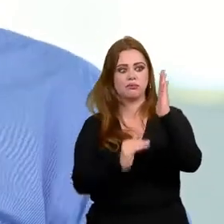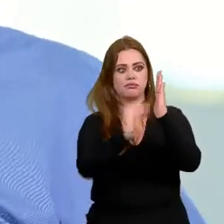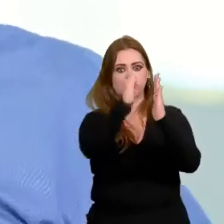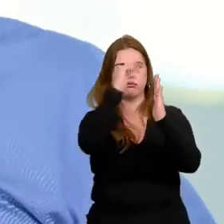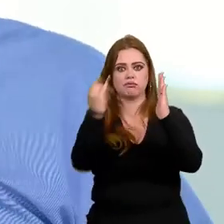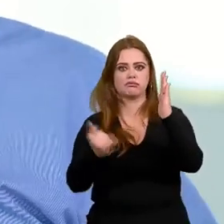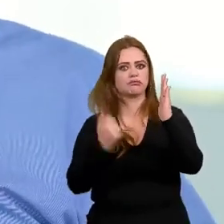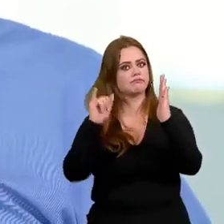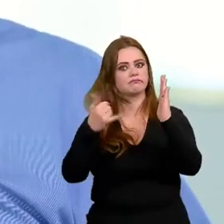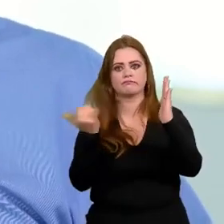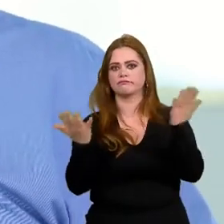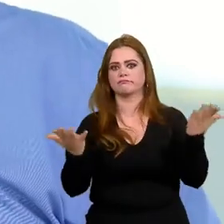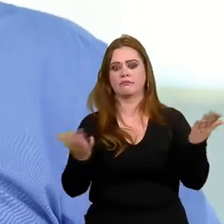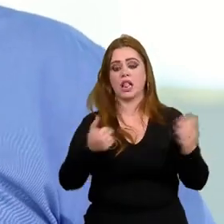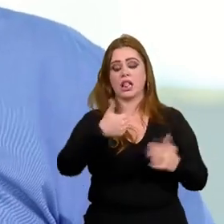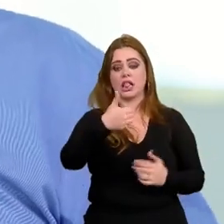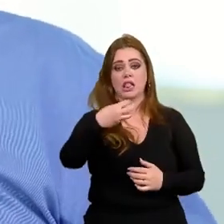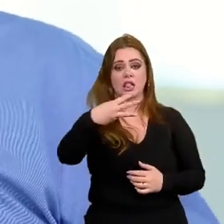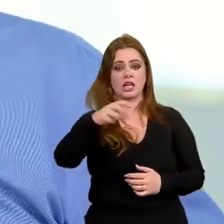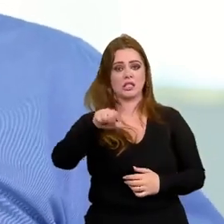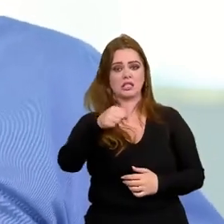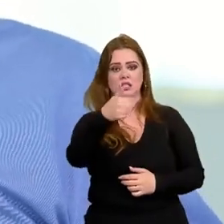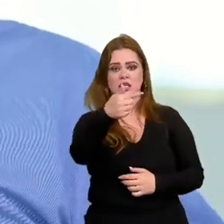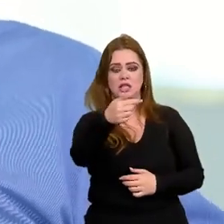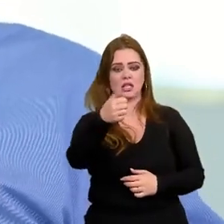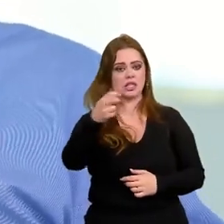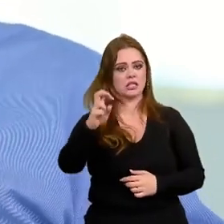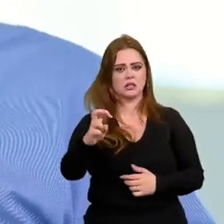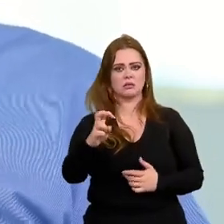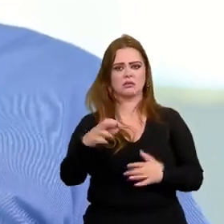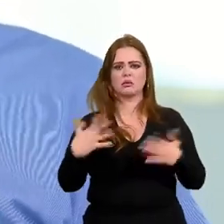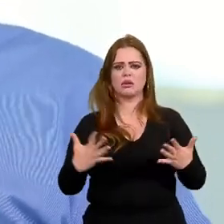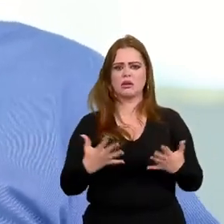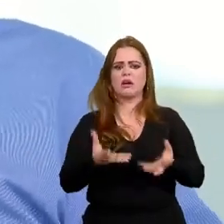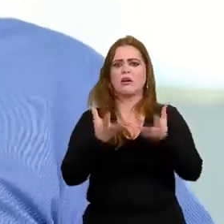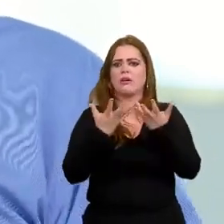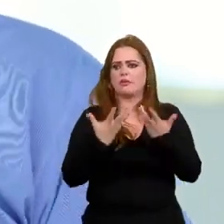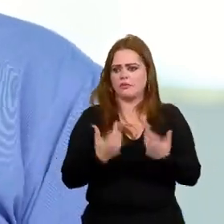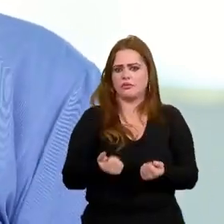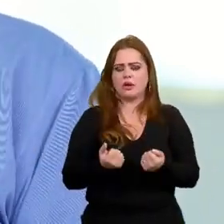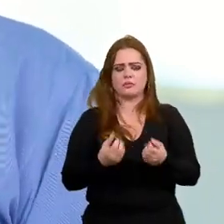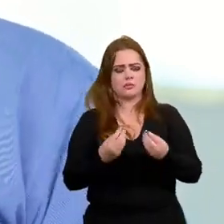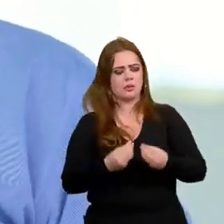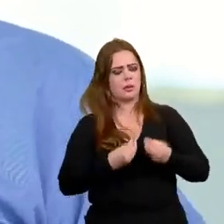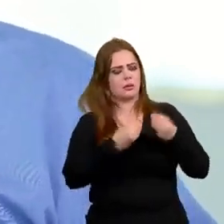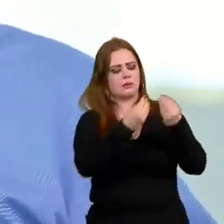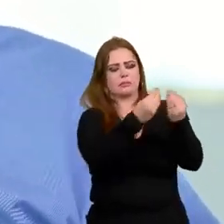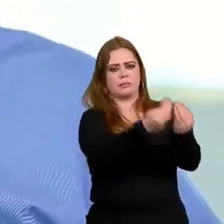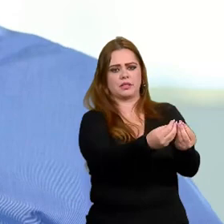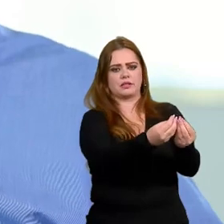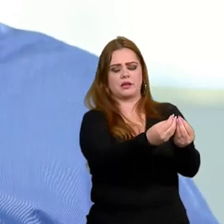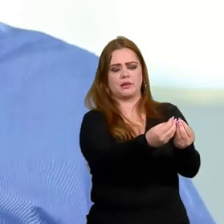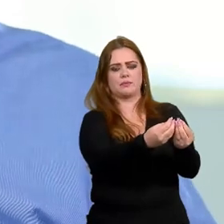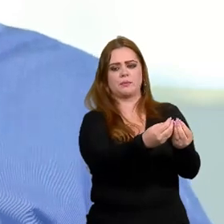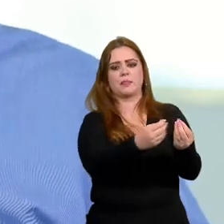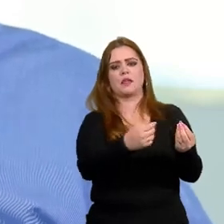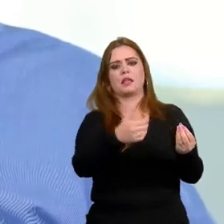bem, então fiquei pensando, nós vamos emprestar 364 bilhões para os agricultores,